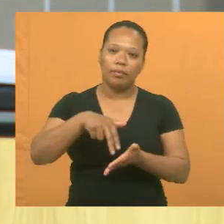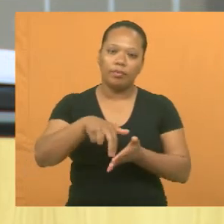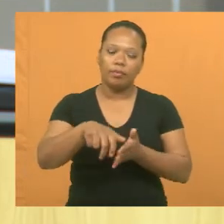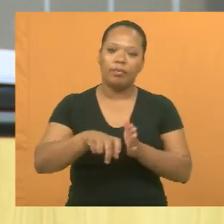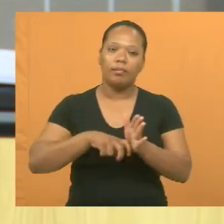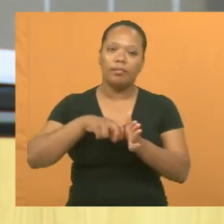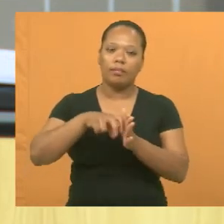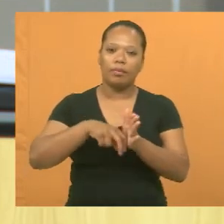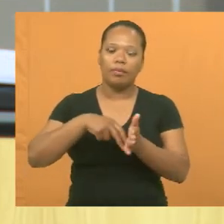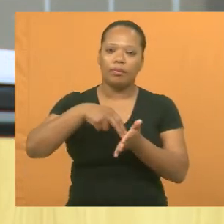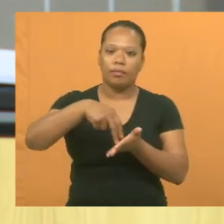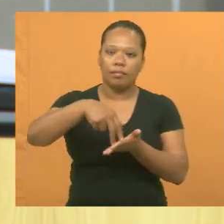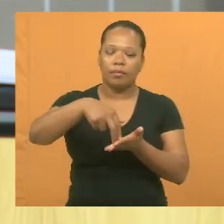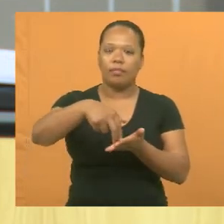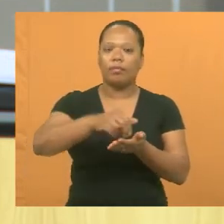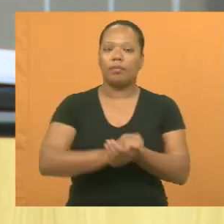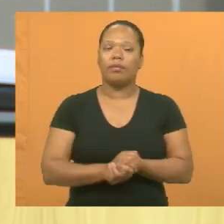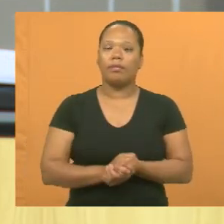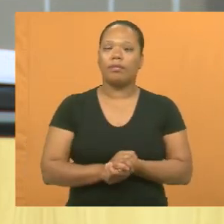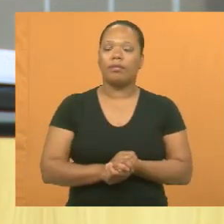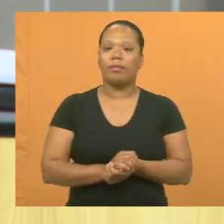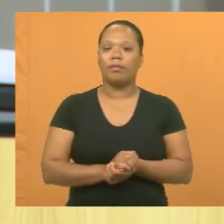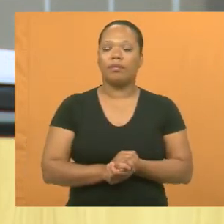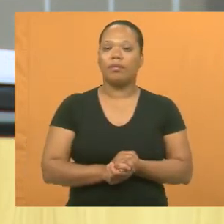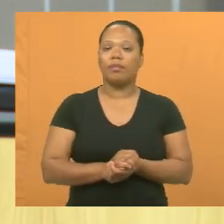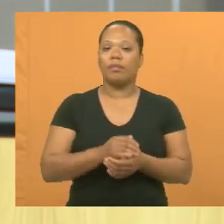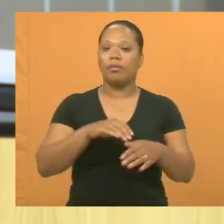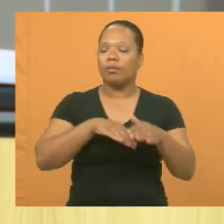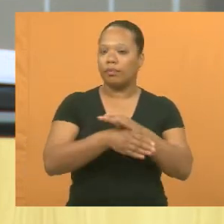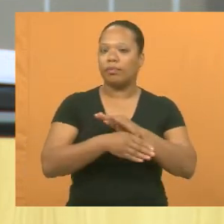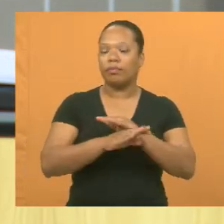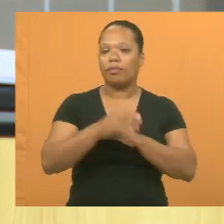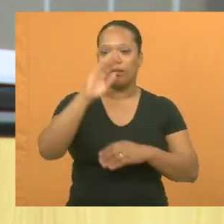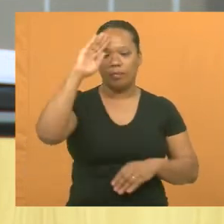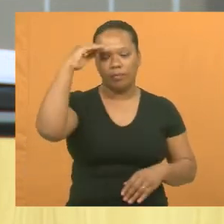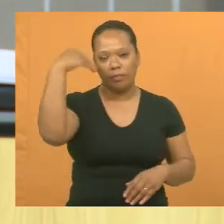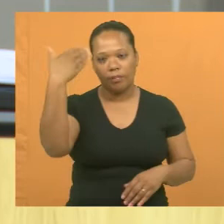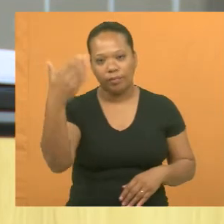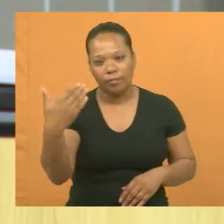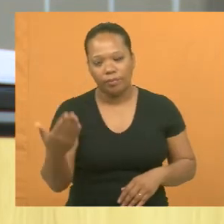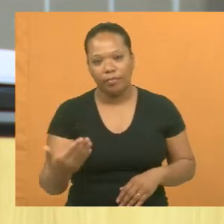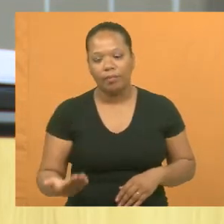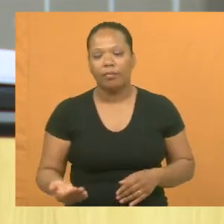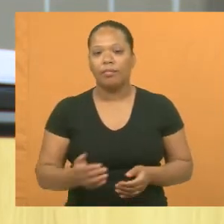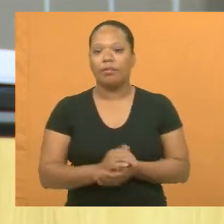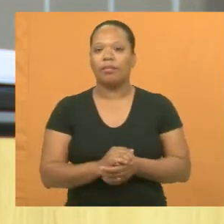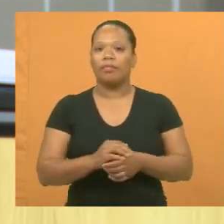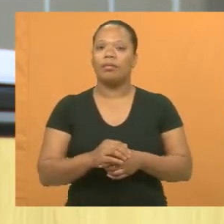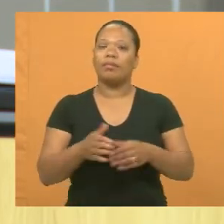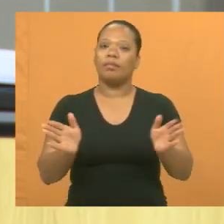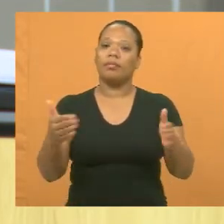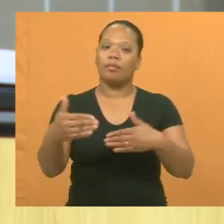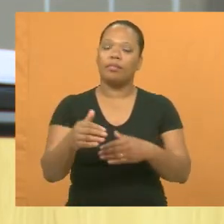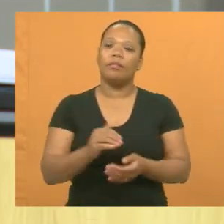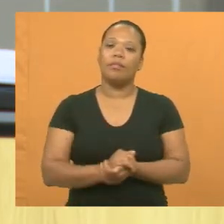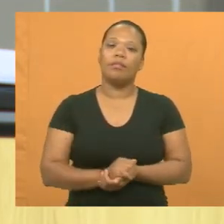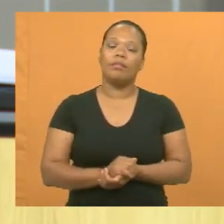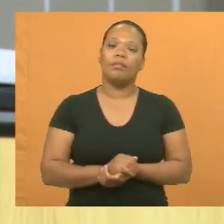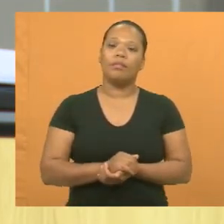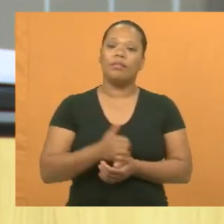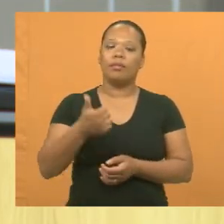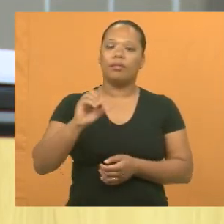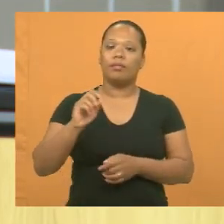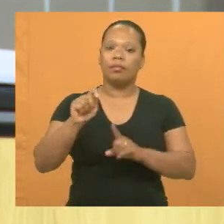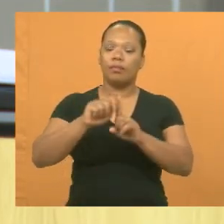requeremos à presidência dessa casa que sejam adotadas as providências habituais para a divulgação da presente manifestação. Sala das Sessões, 10 de outubro de